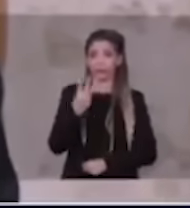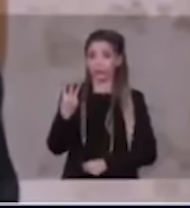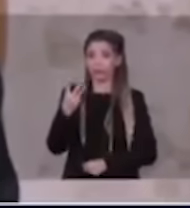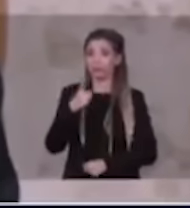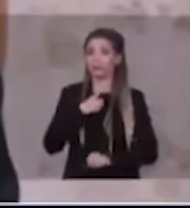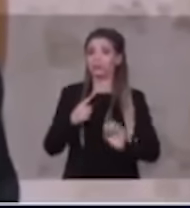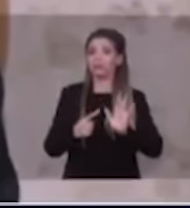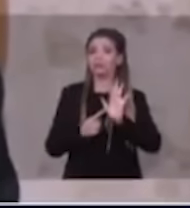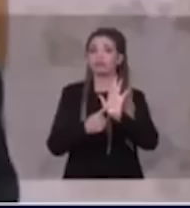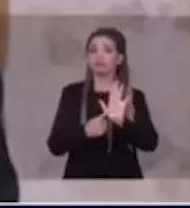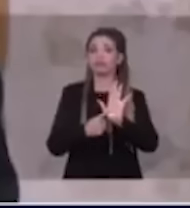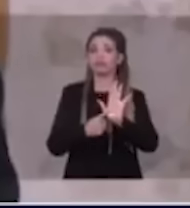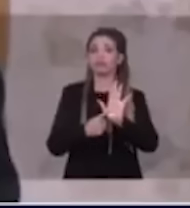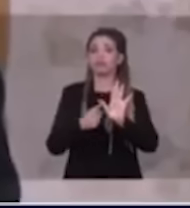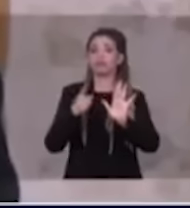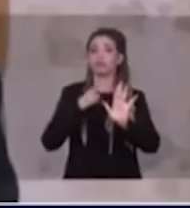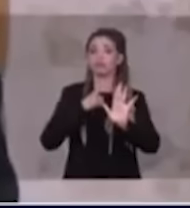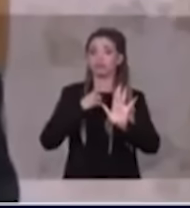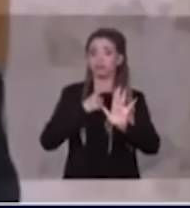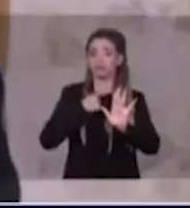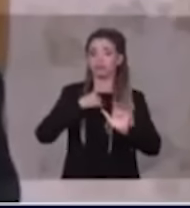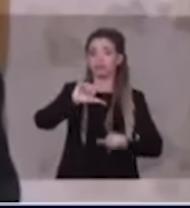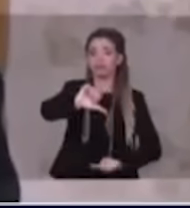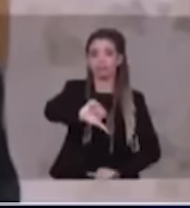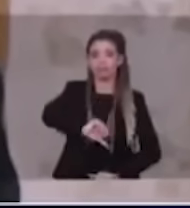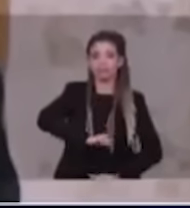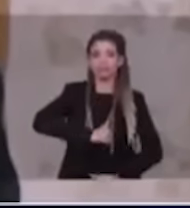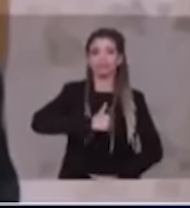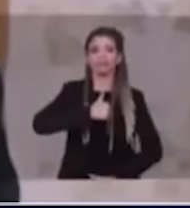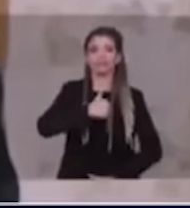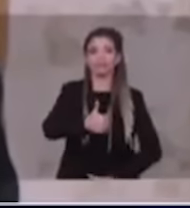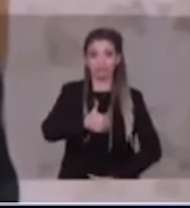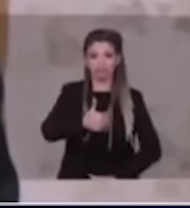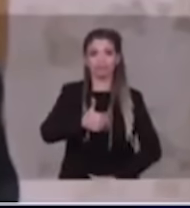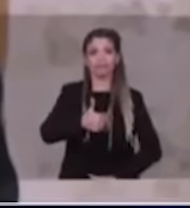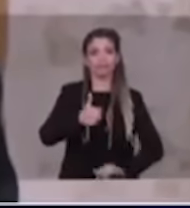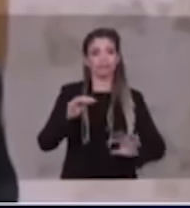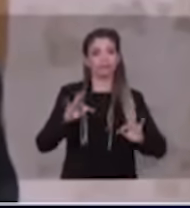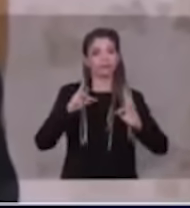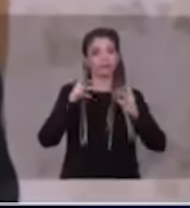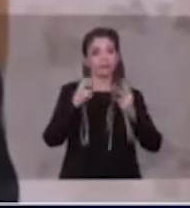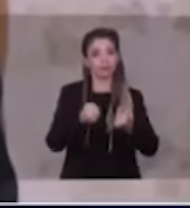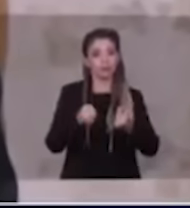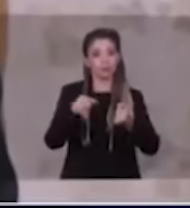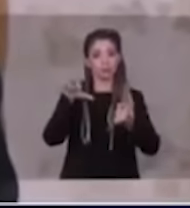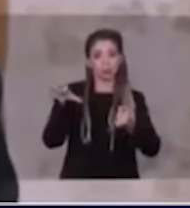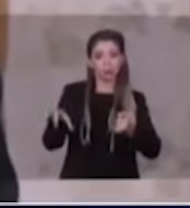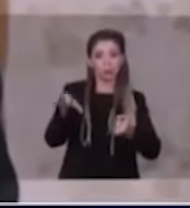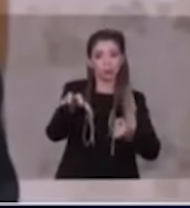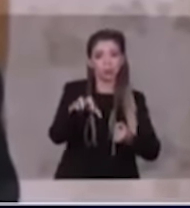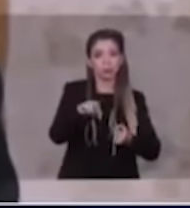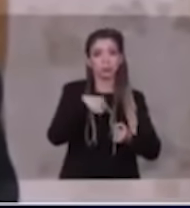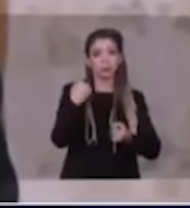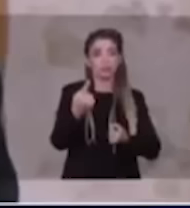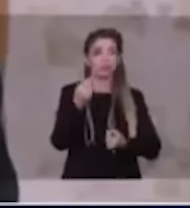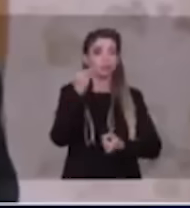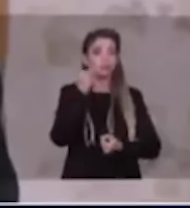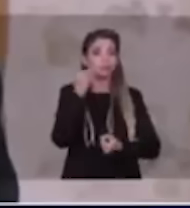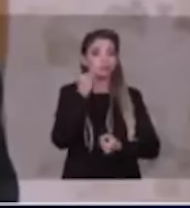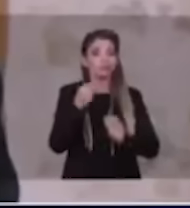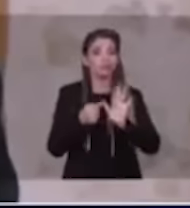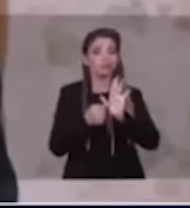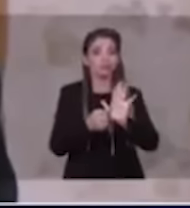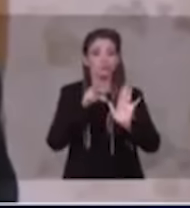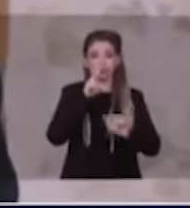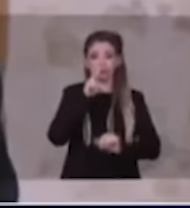Brasileira mostrou toda a sua resiliência nossas instituições Ao serem testadas mostraram a sua